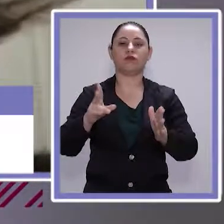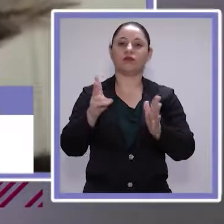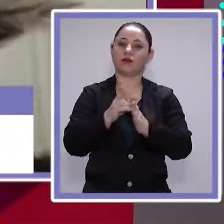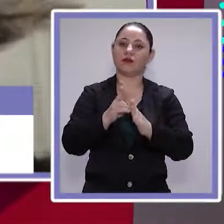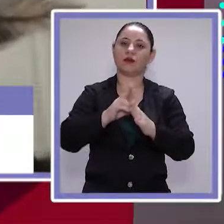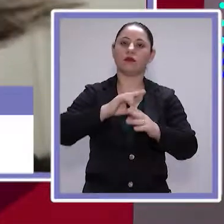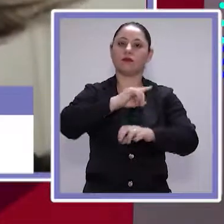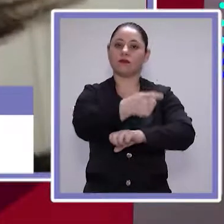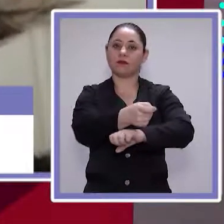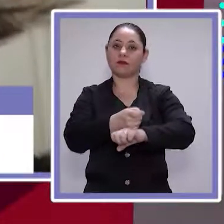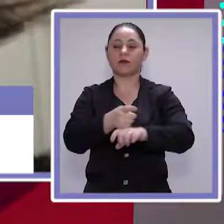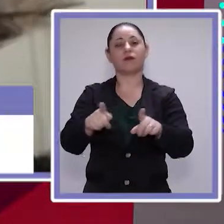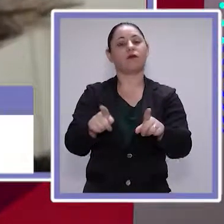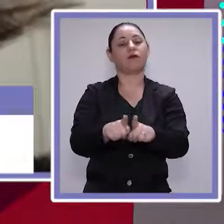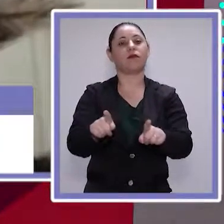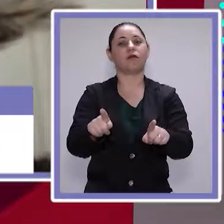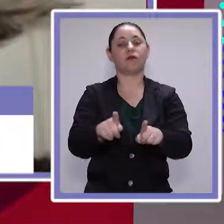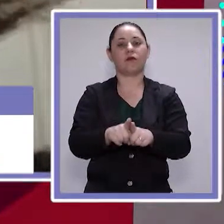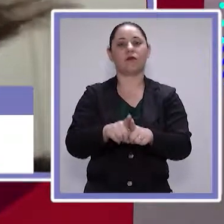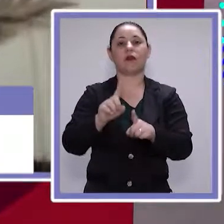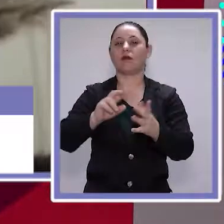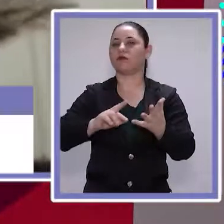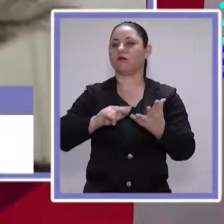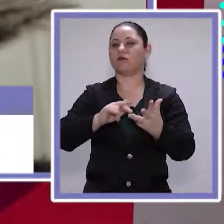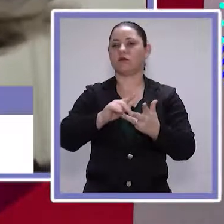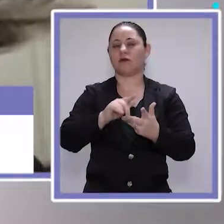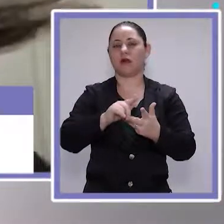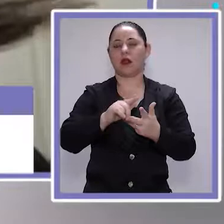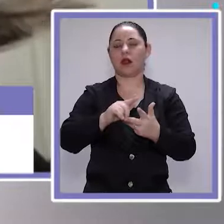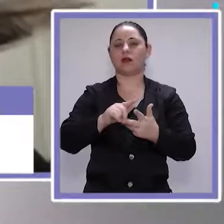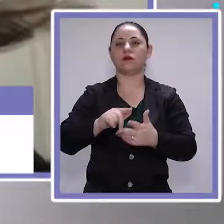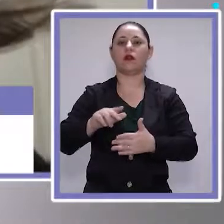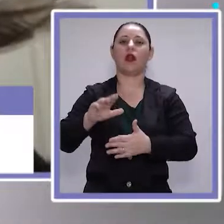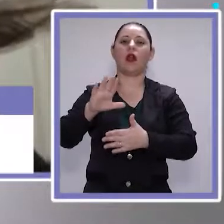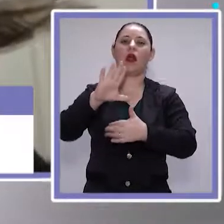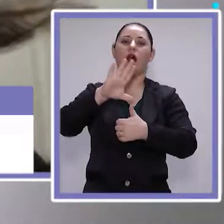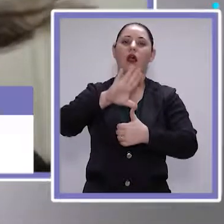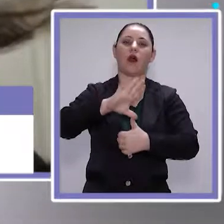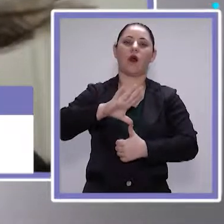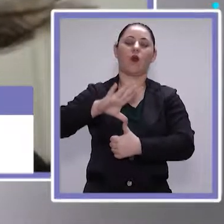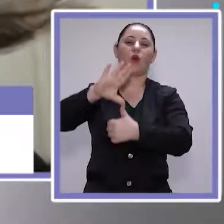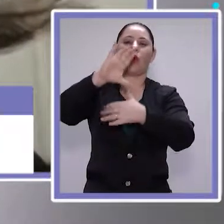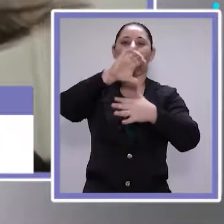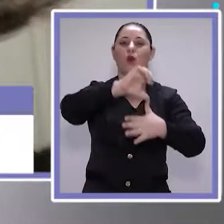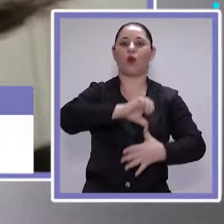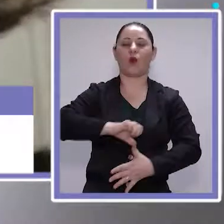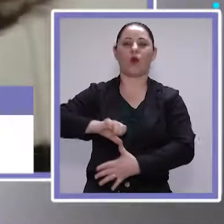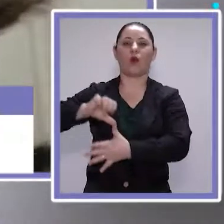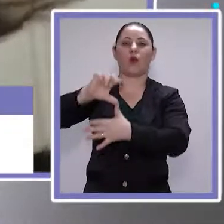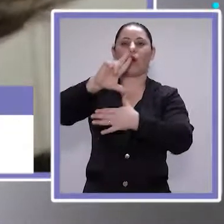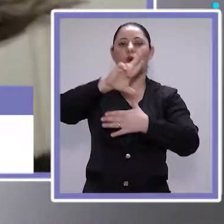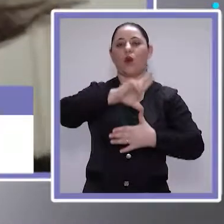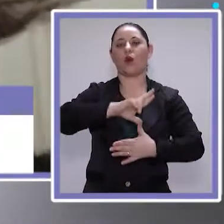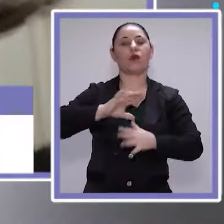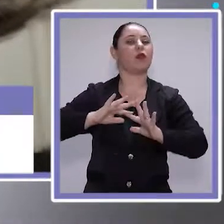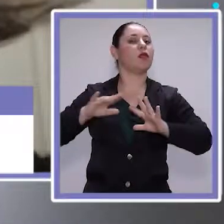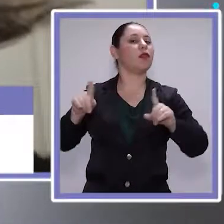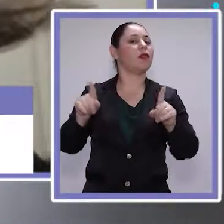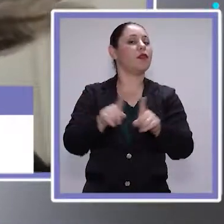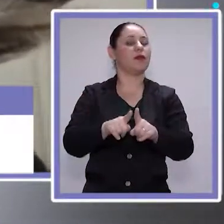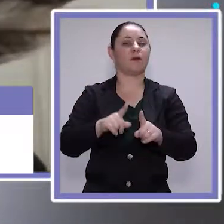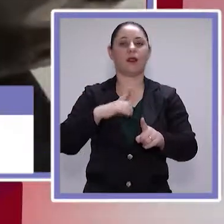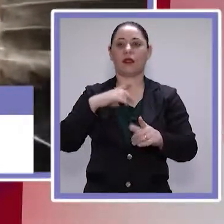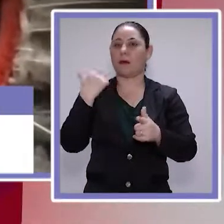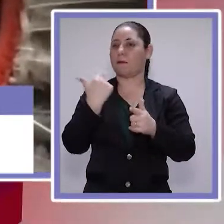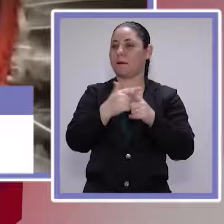de vários povos. E aí, quando falam sobre direito à vida, não é só quando no Brasil, por exemplo, a contaminação